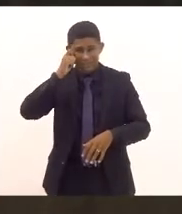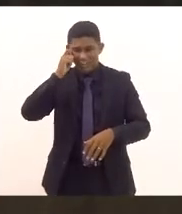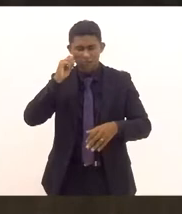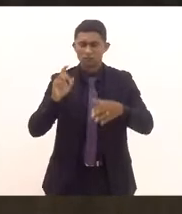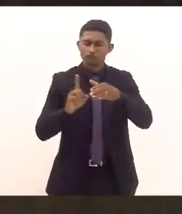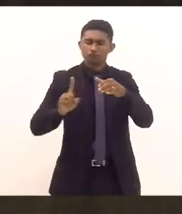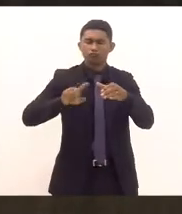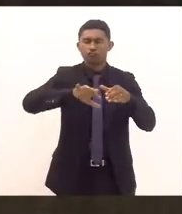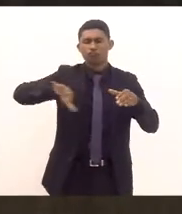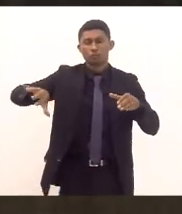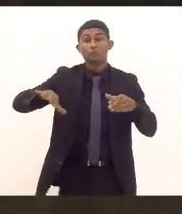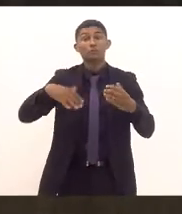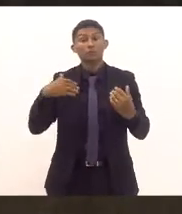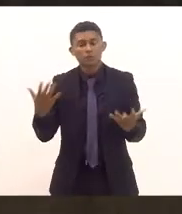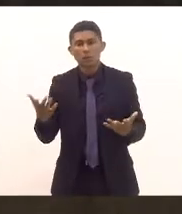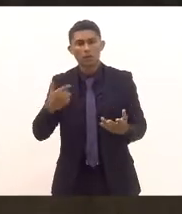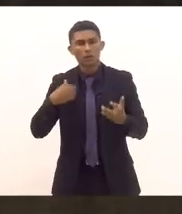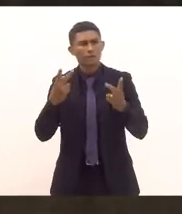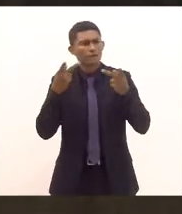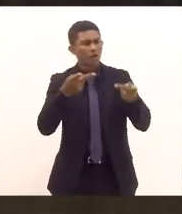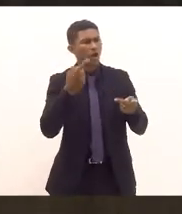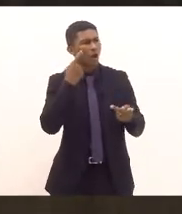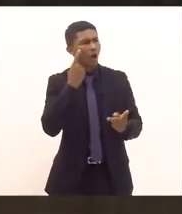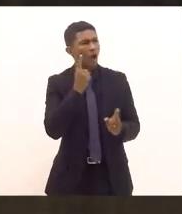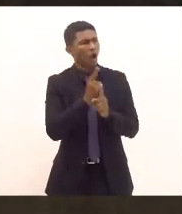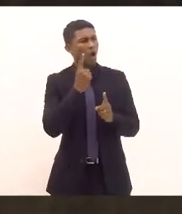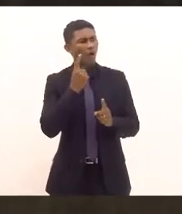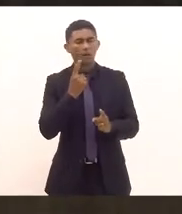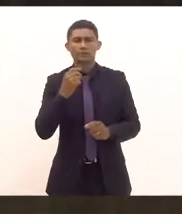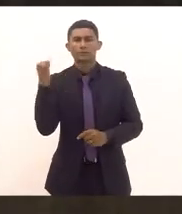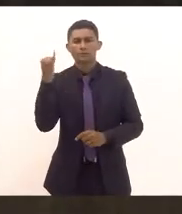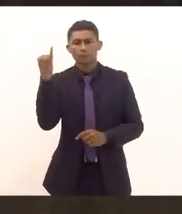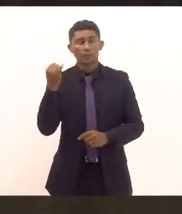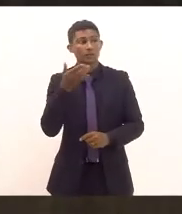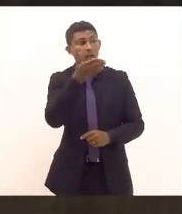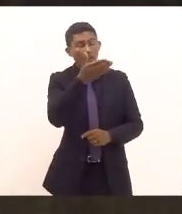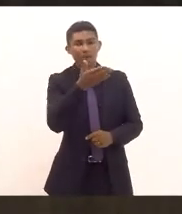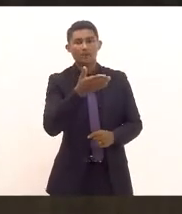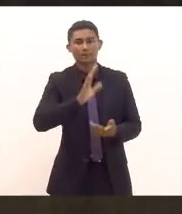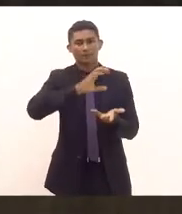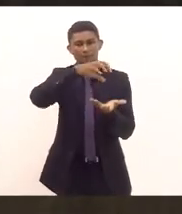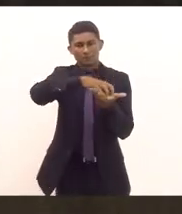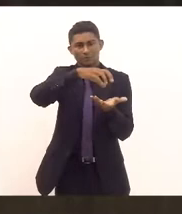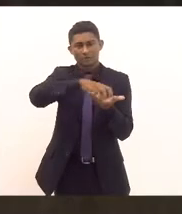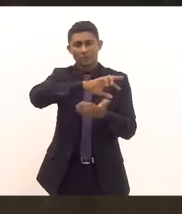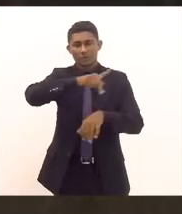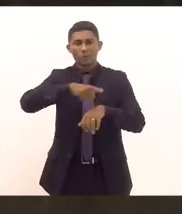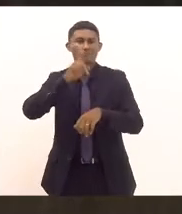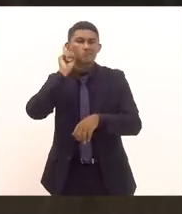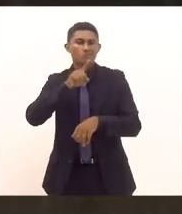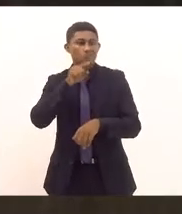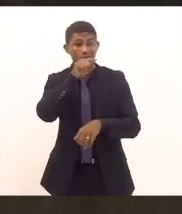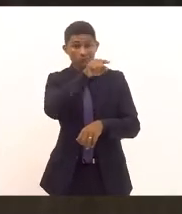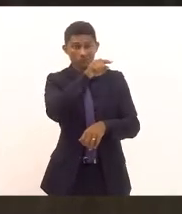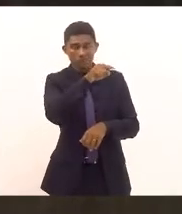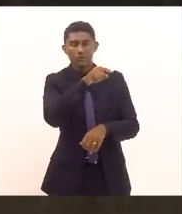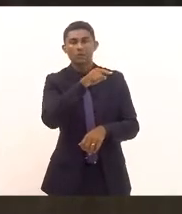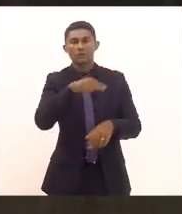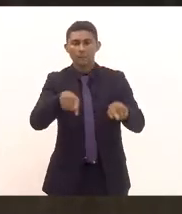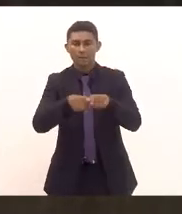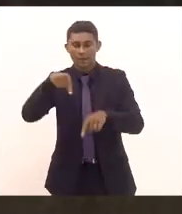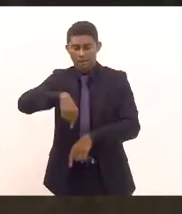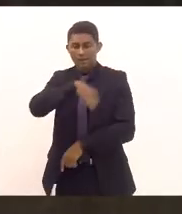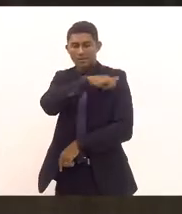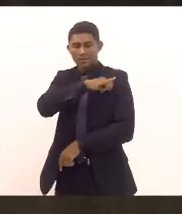Central foi importante já faço aqui um agradecimento aí a Embaixada norte-americana que tem aqui no